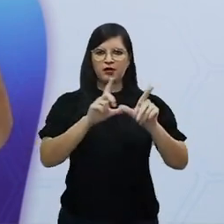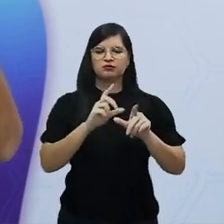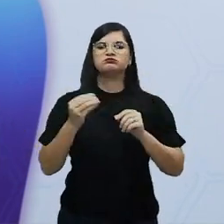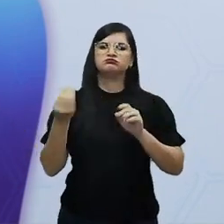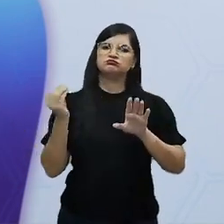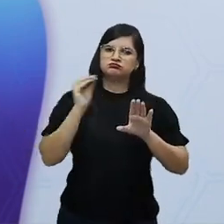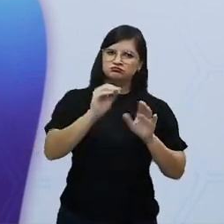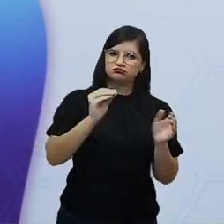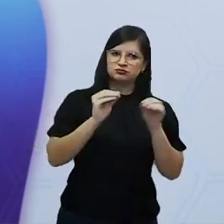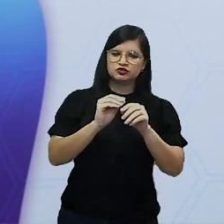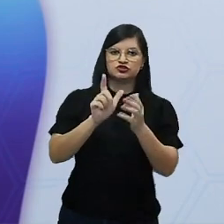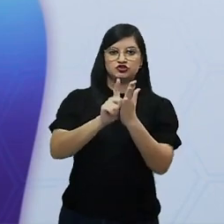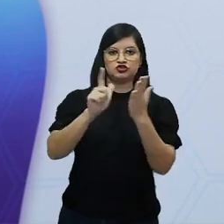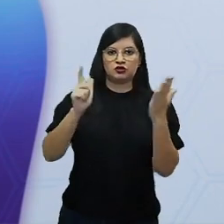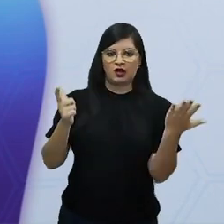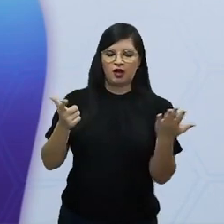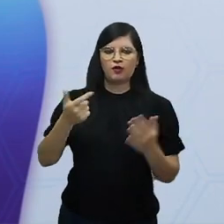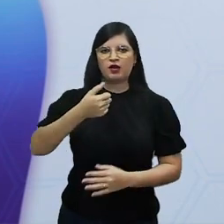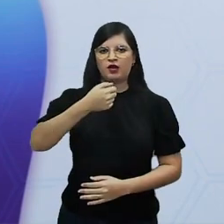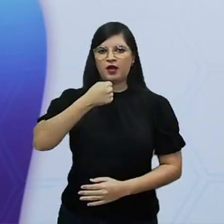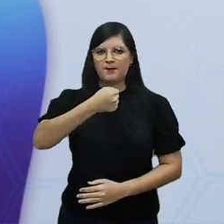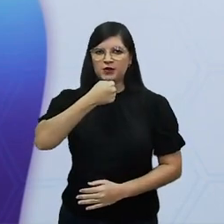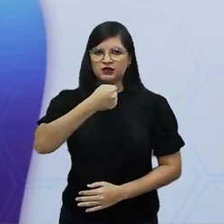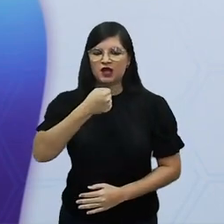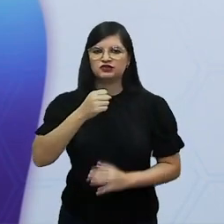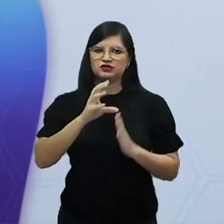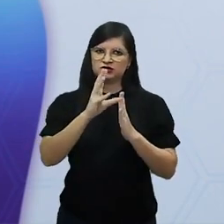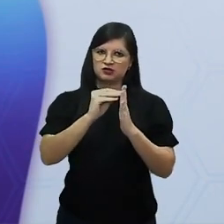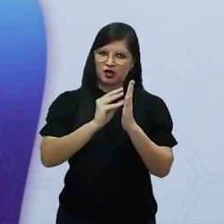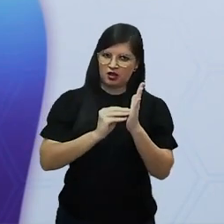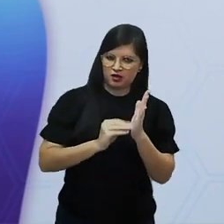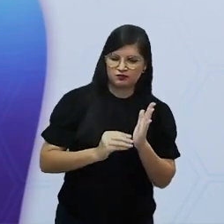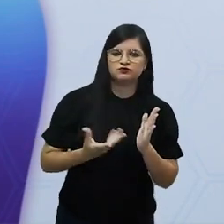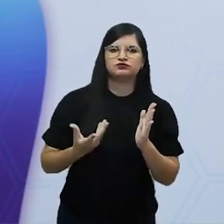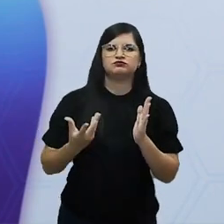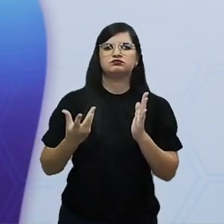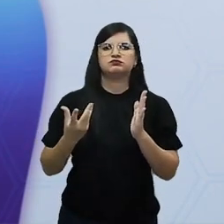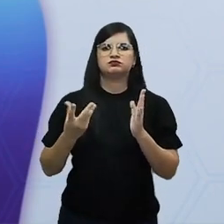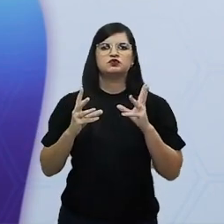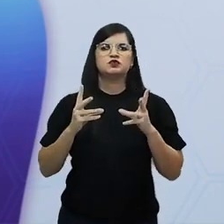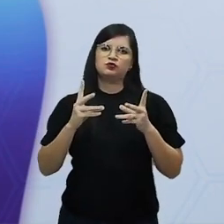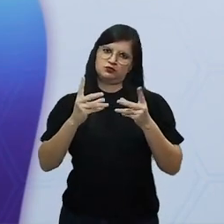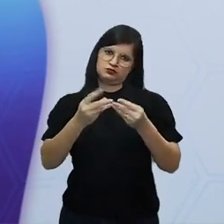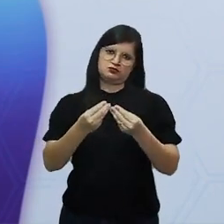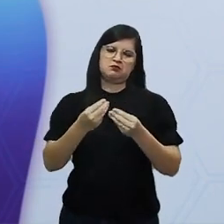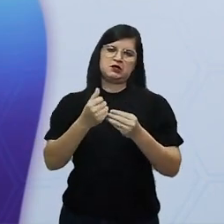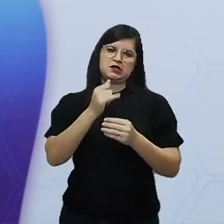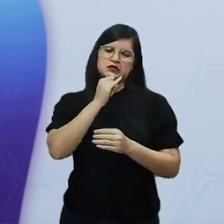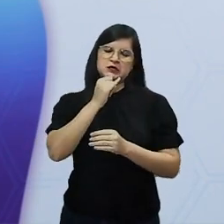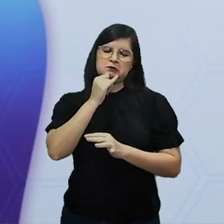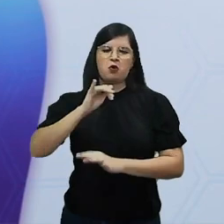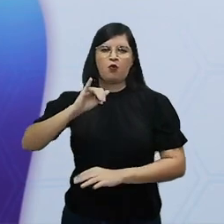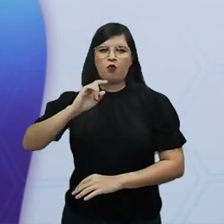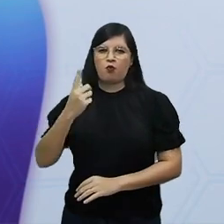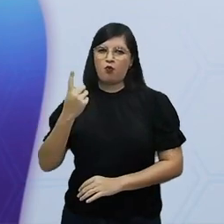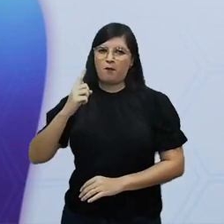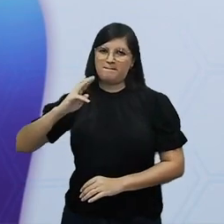colocar recortes de jornais, reportagens, dados, né? Você pode chegar lá e colocar 1 milhão de